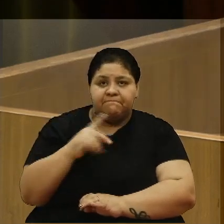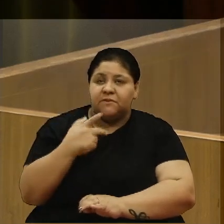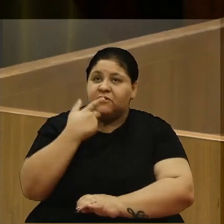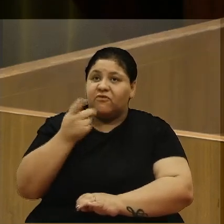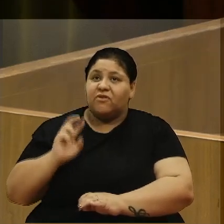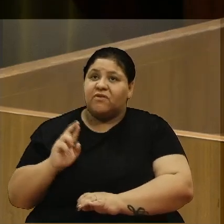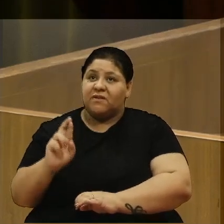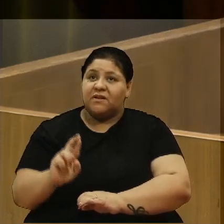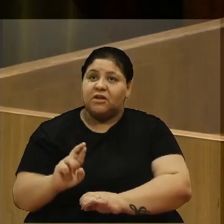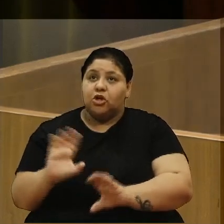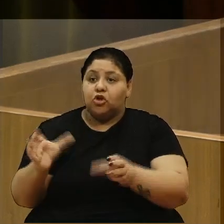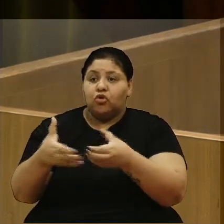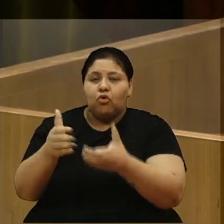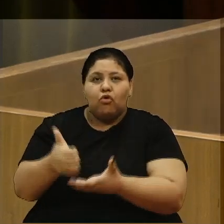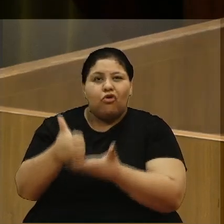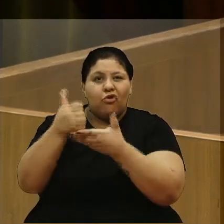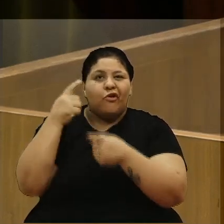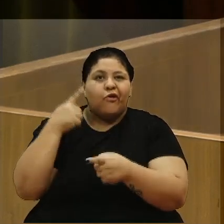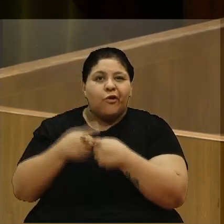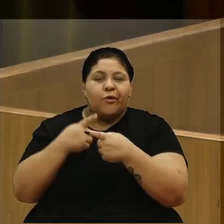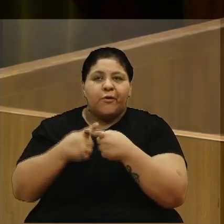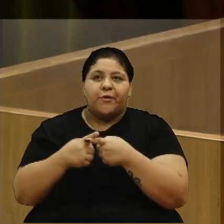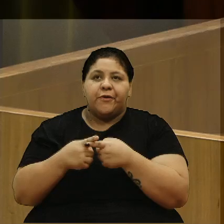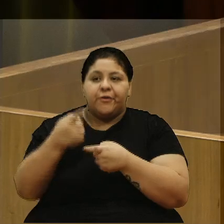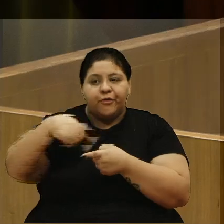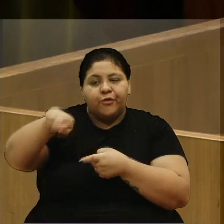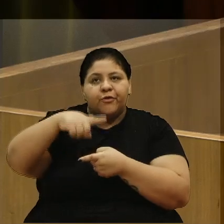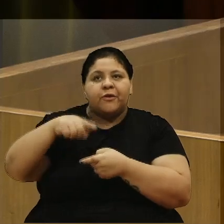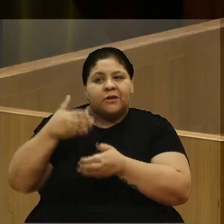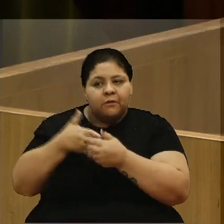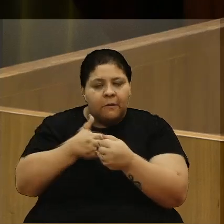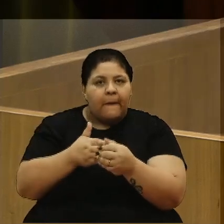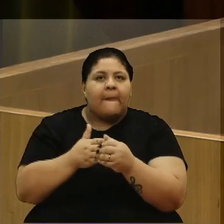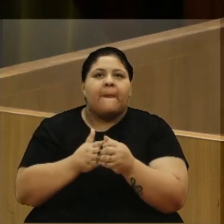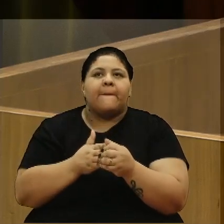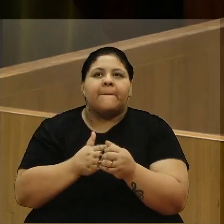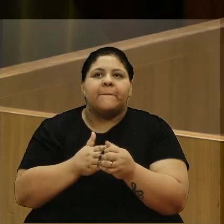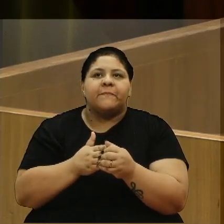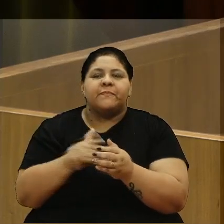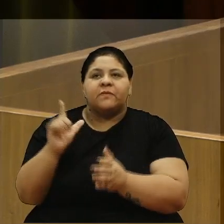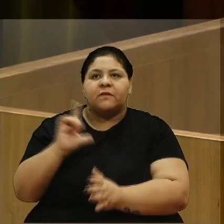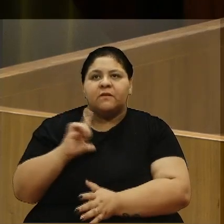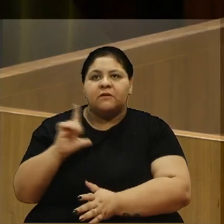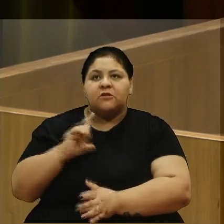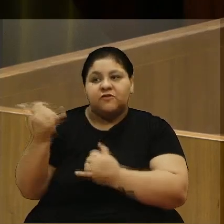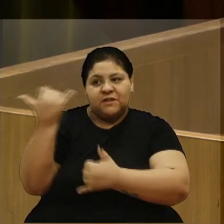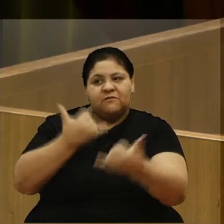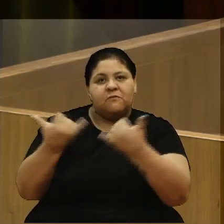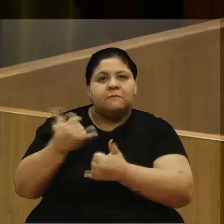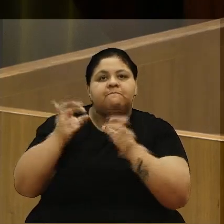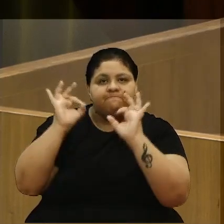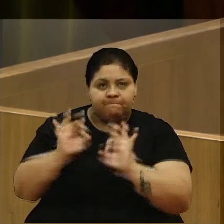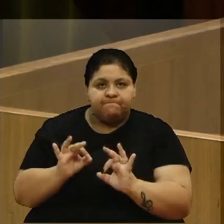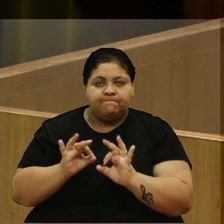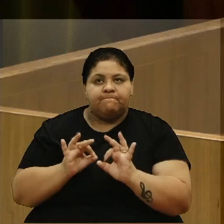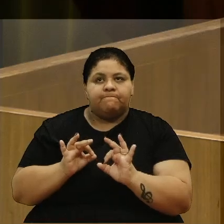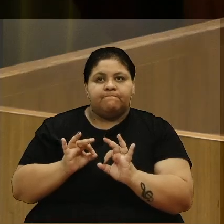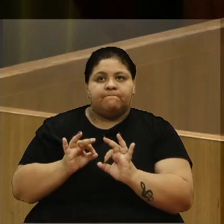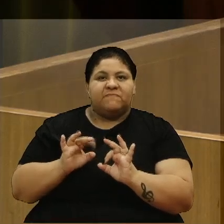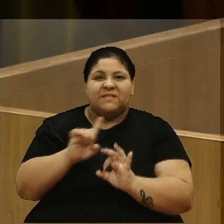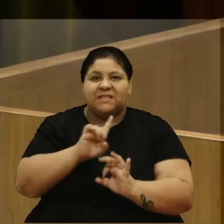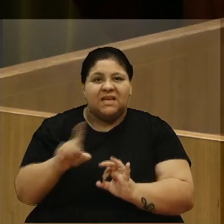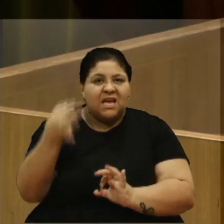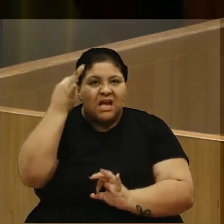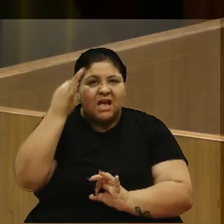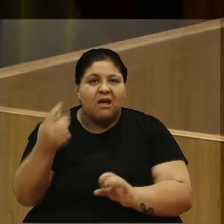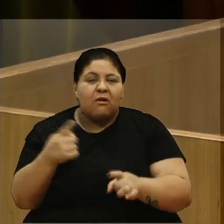nome da frente parlamentar, porque disse para os vereadores que nós iríamos acompanhar assim que nós tivéssemos as informações. Então, não entendi